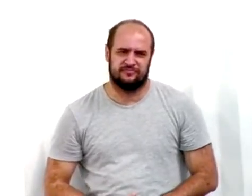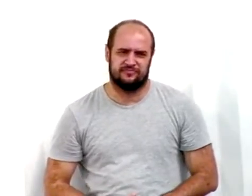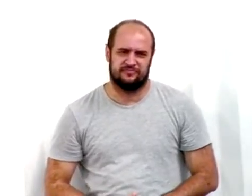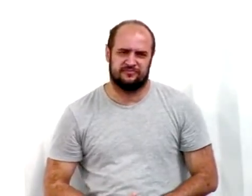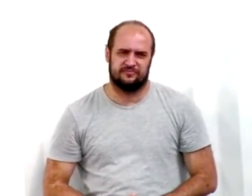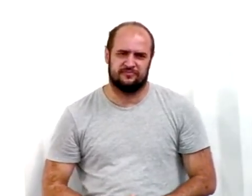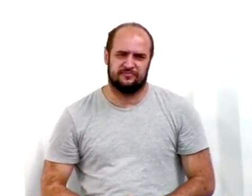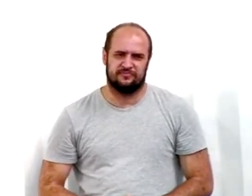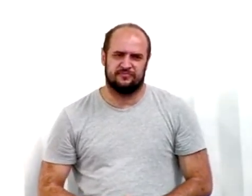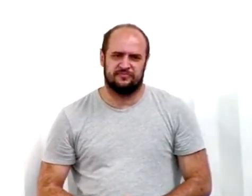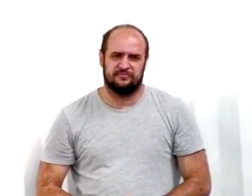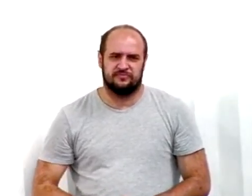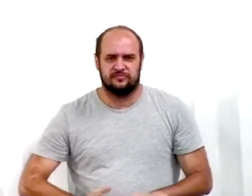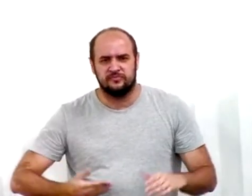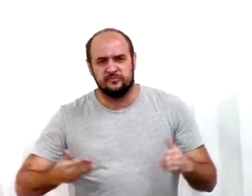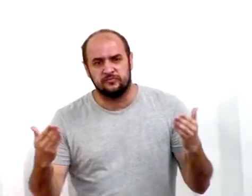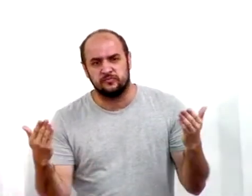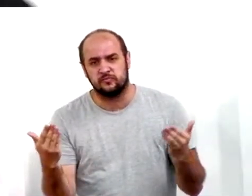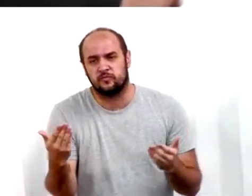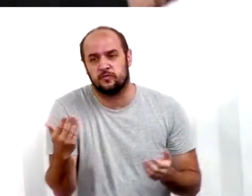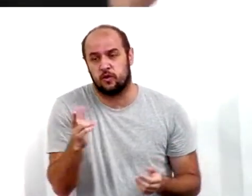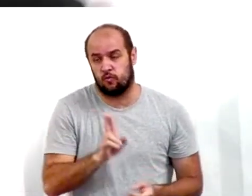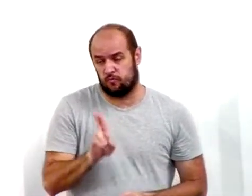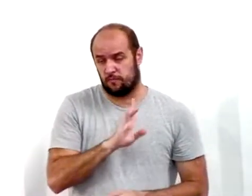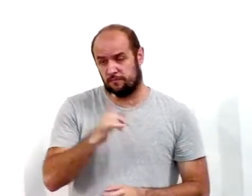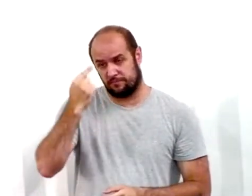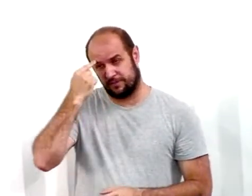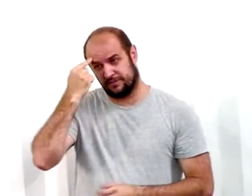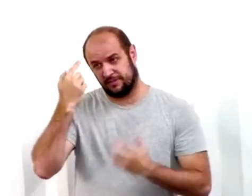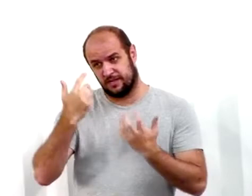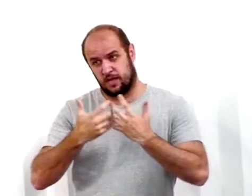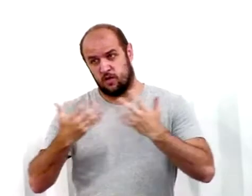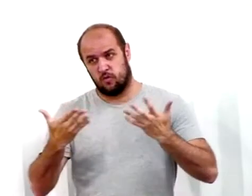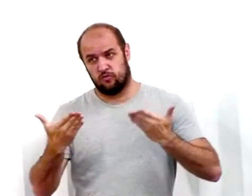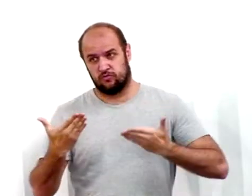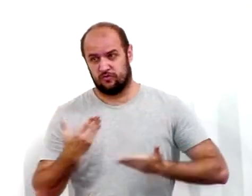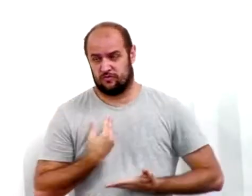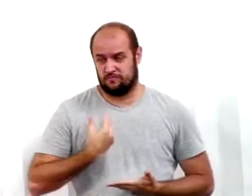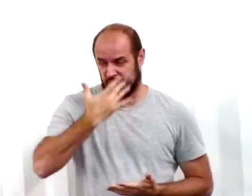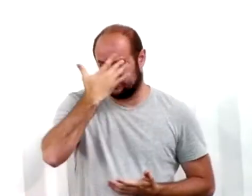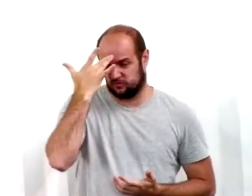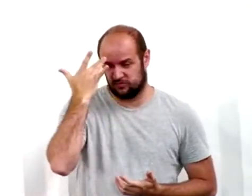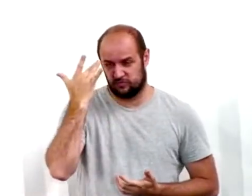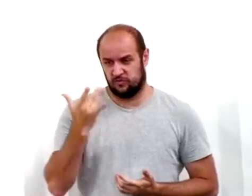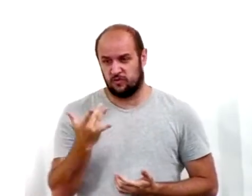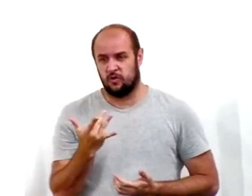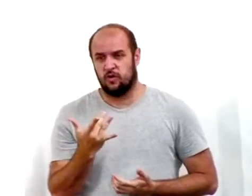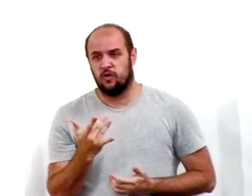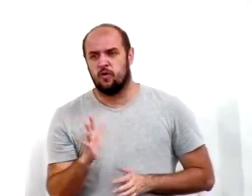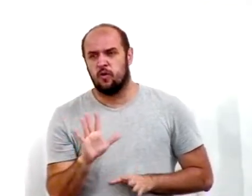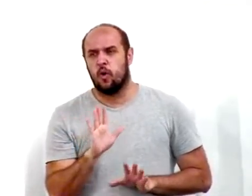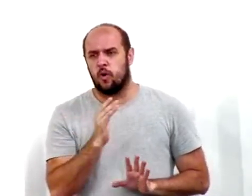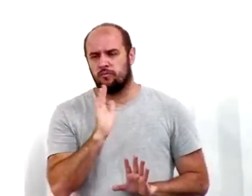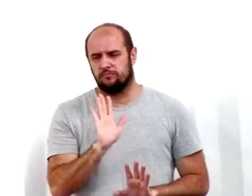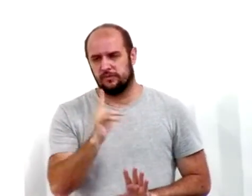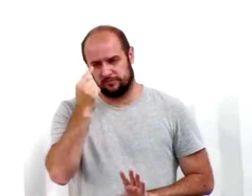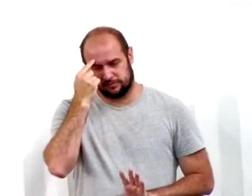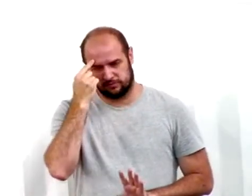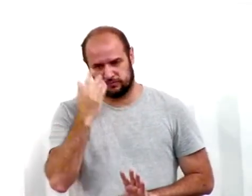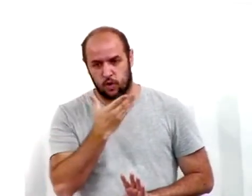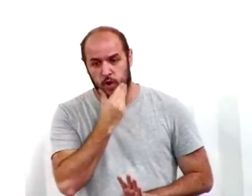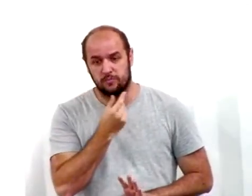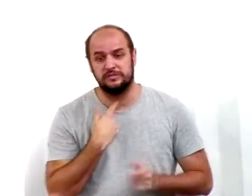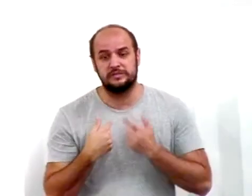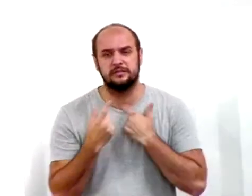Uma aplicação àqueles que talvez não conhecem o Evangelho. O homem tenta matar a sua